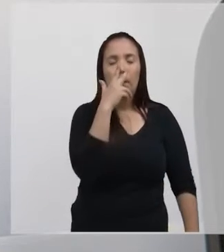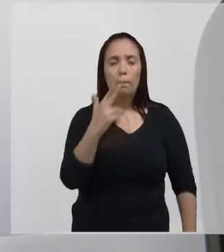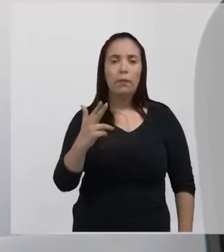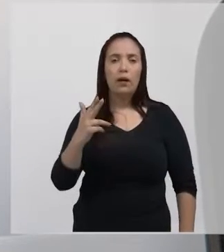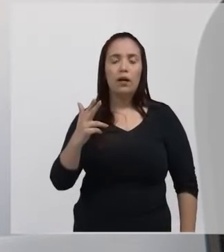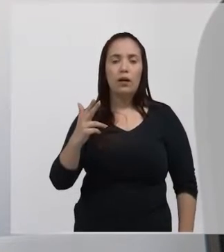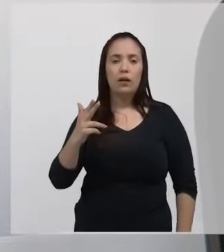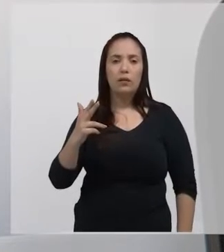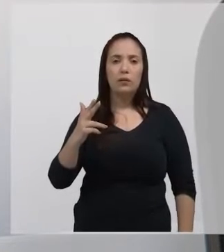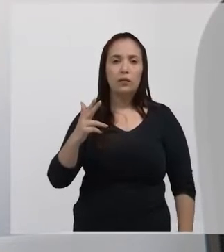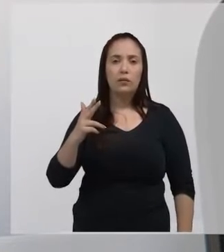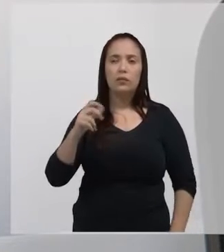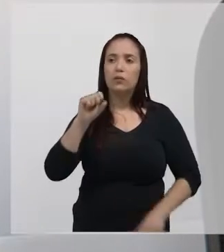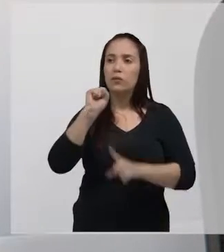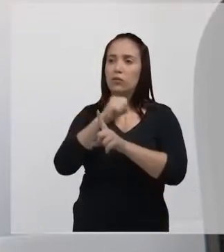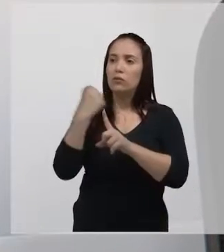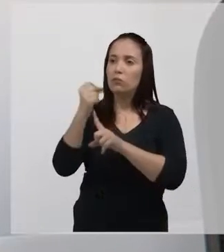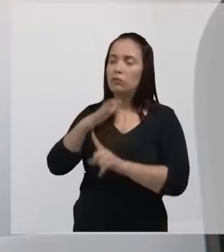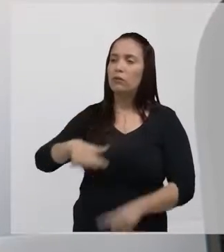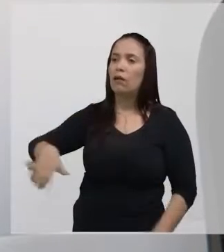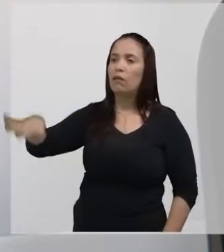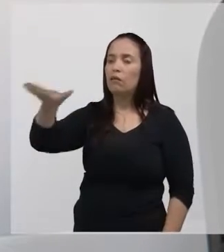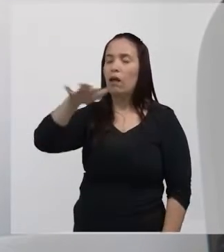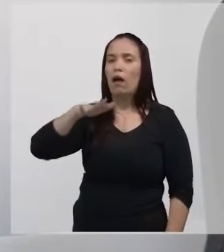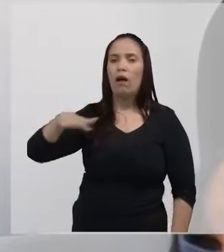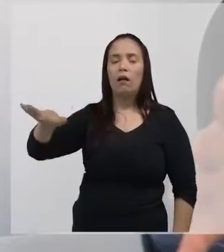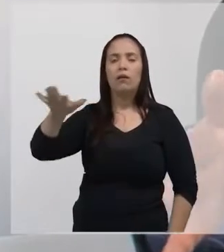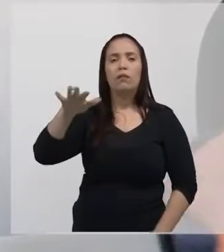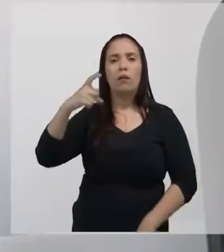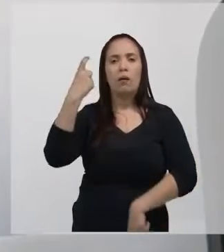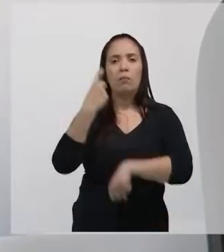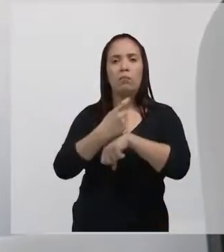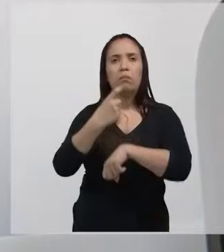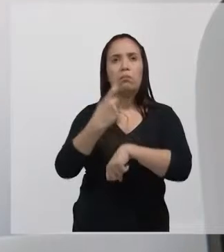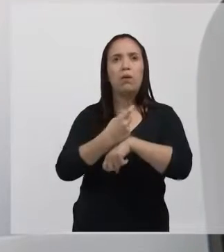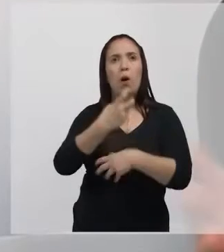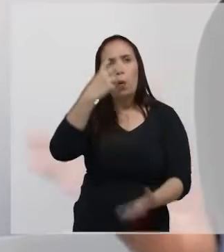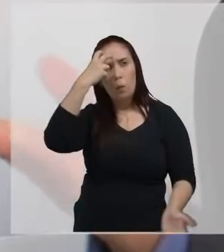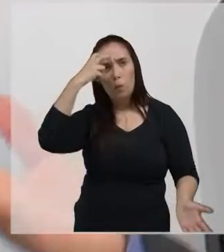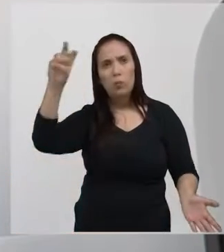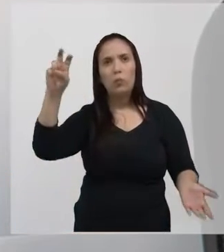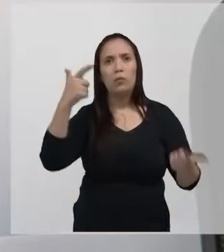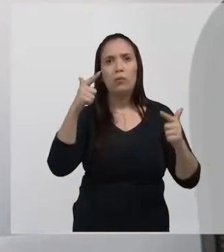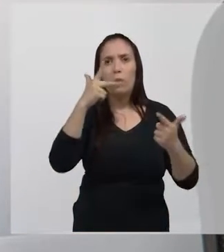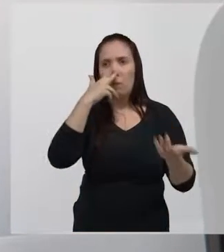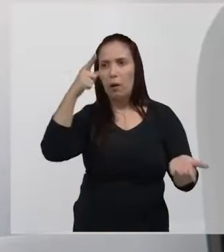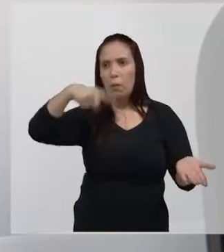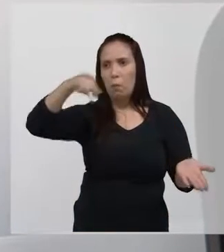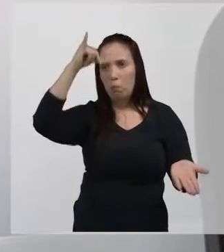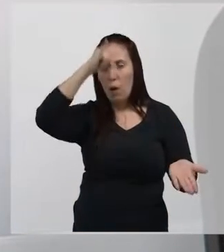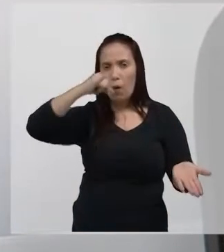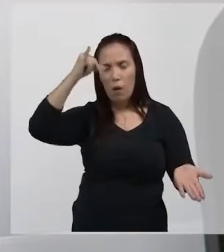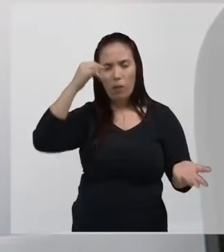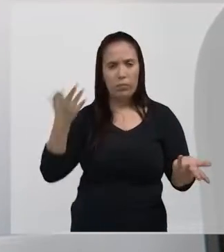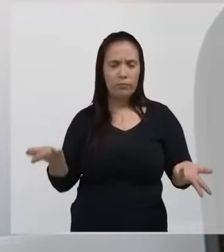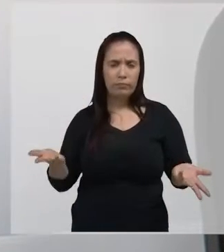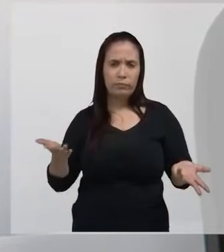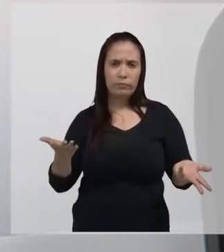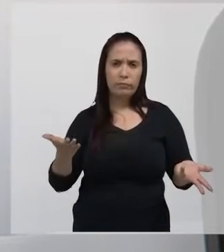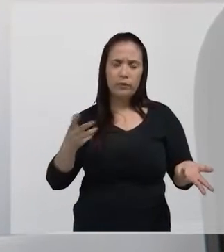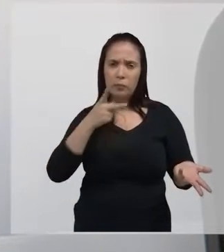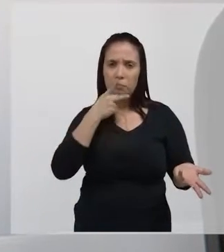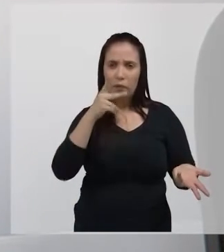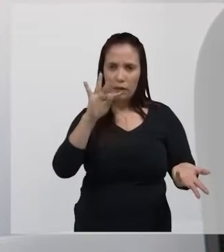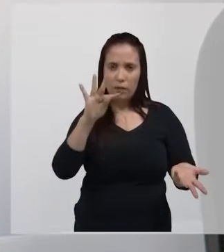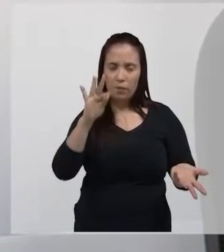população fosse formada de pessoas que não tivessem um mínimo de cultura. Isso é brincadeira, né? O Partido dos Trabalhadores diz